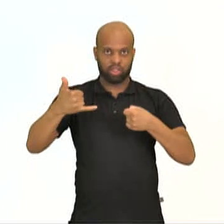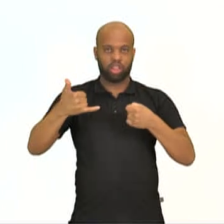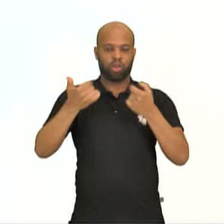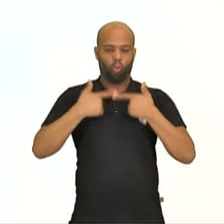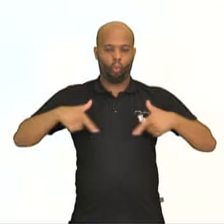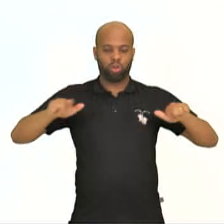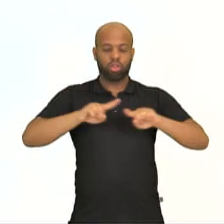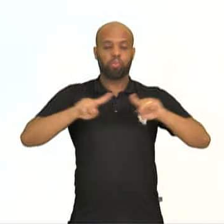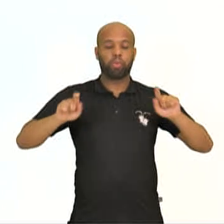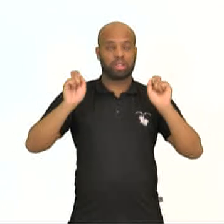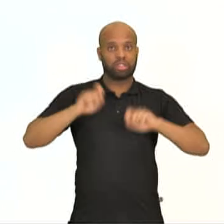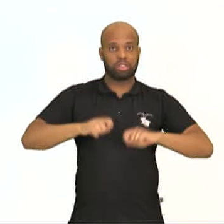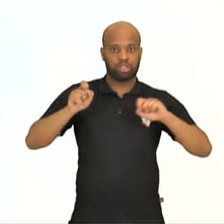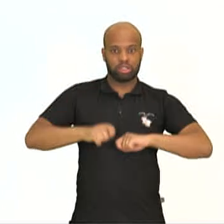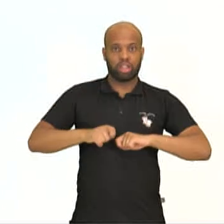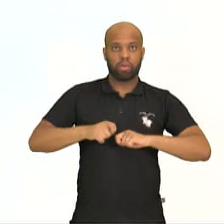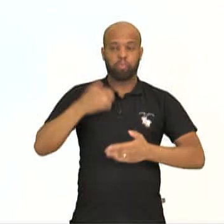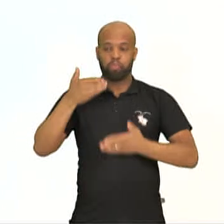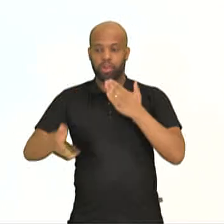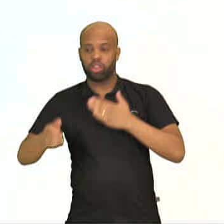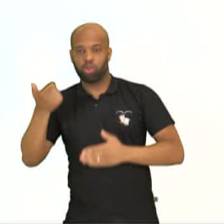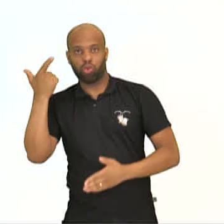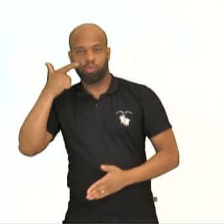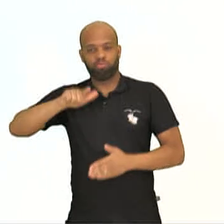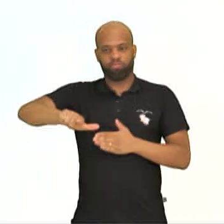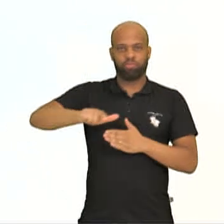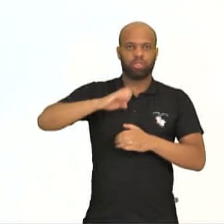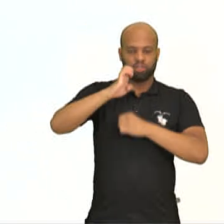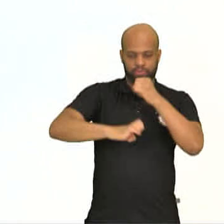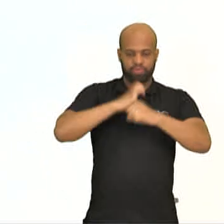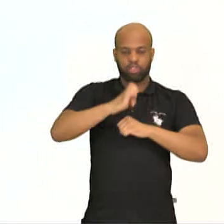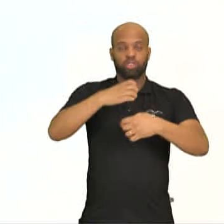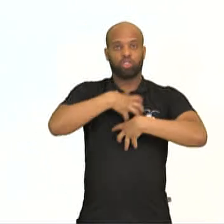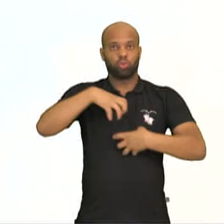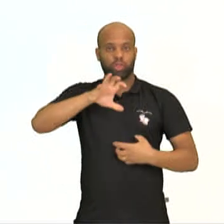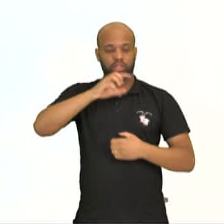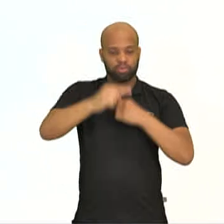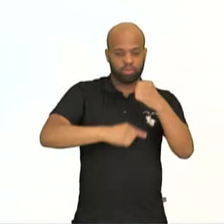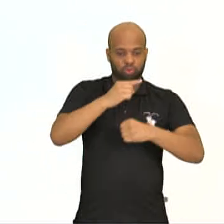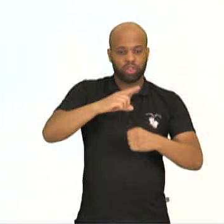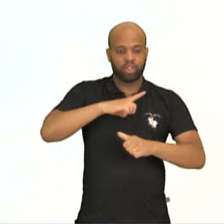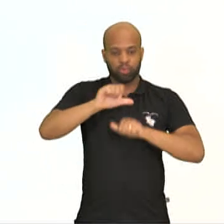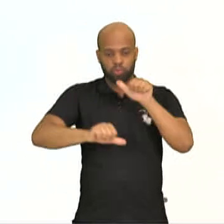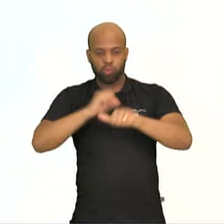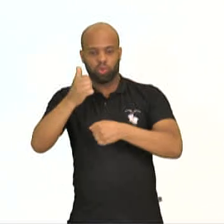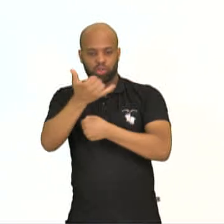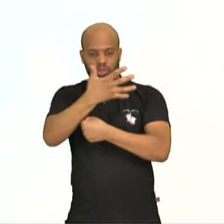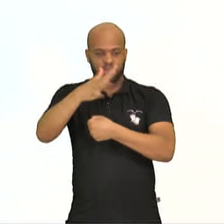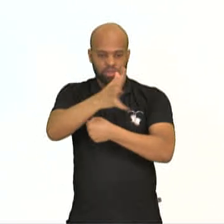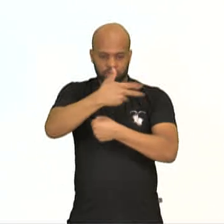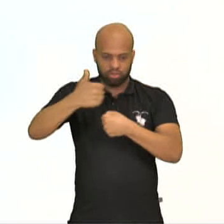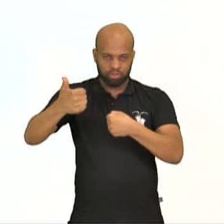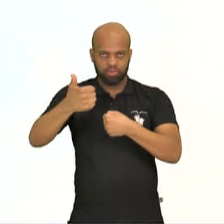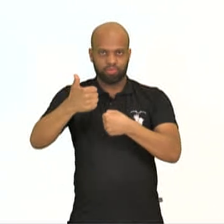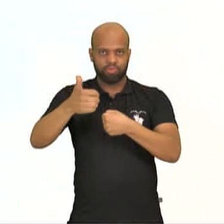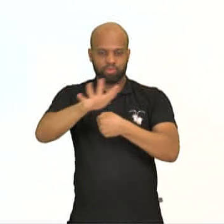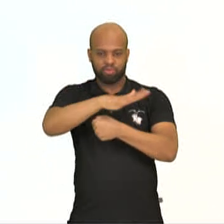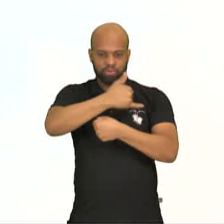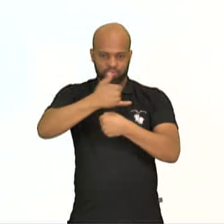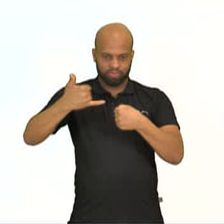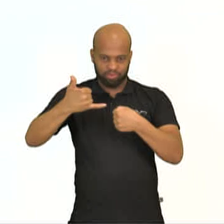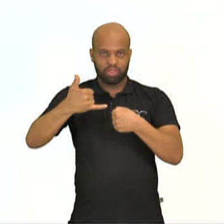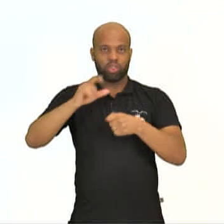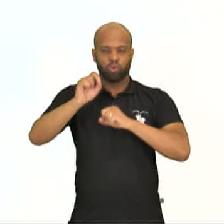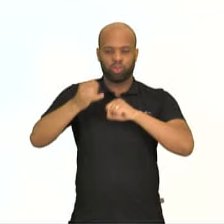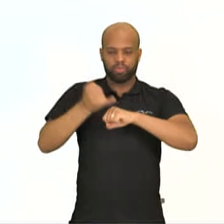perder ou ganhar elétrons. Assim, os átomos têm a sua carga modificada e passam a ser chamados de íons. O átomo